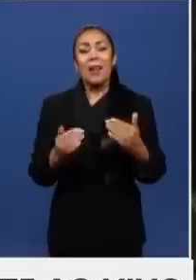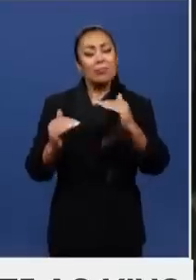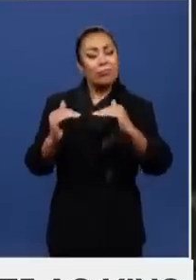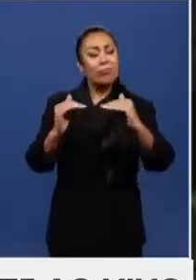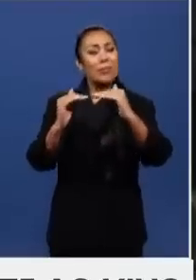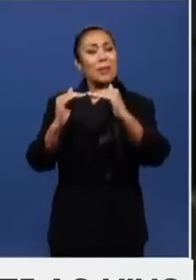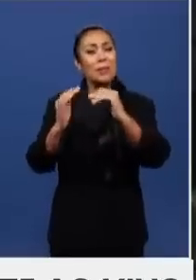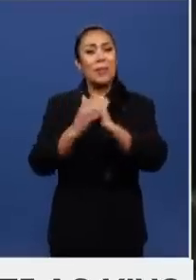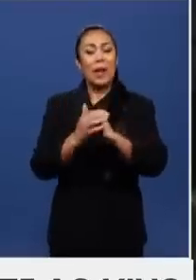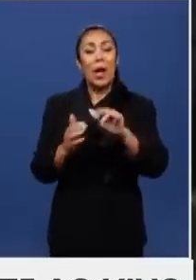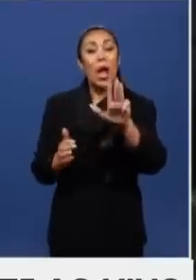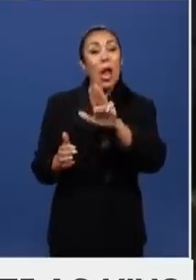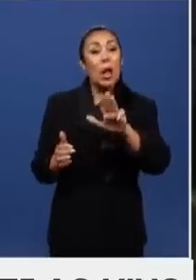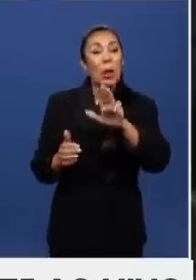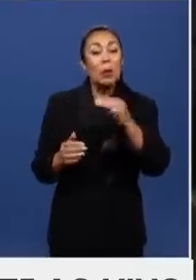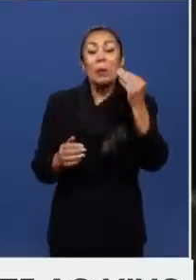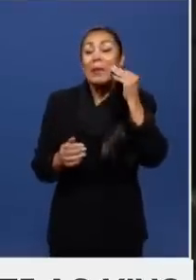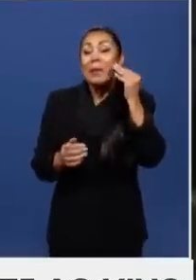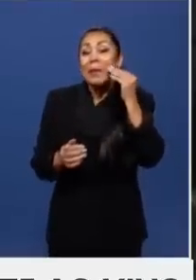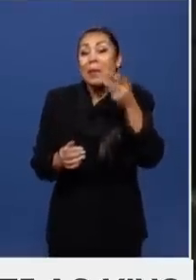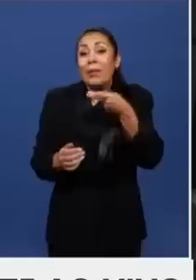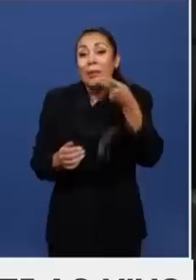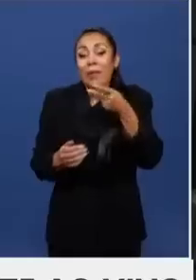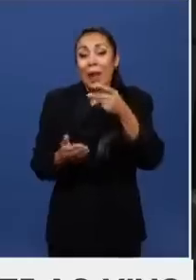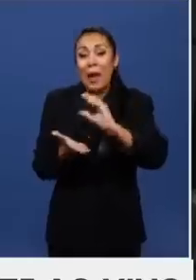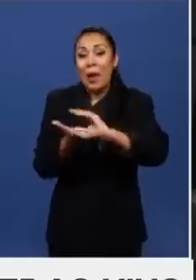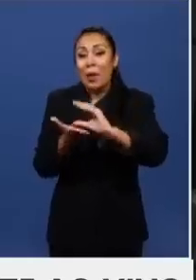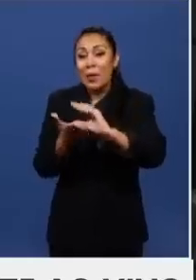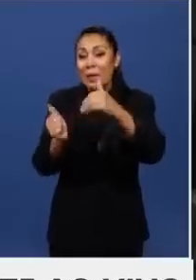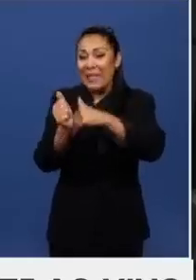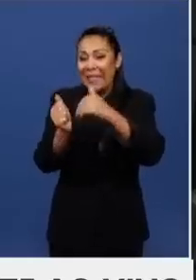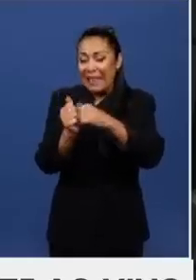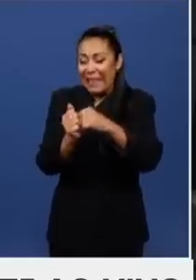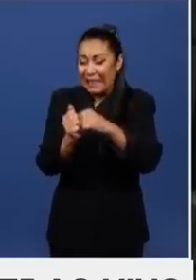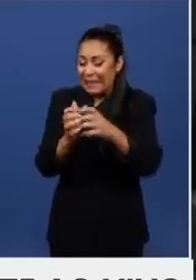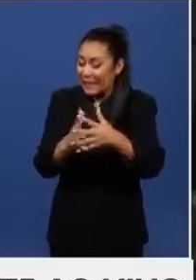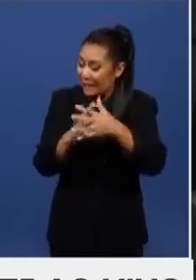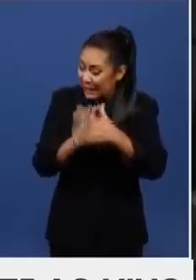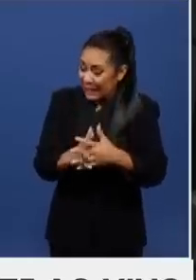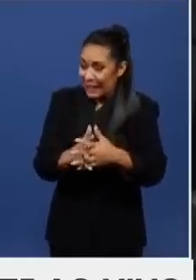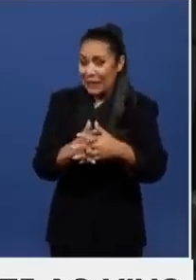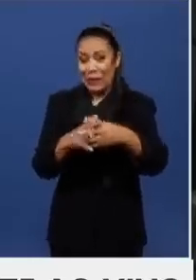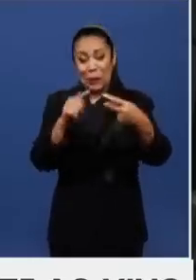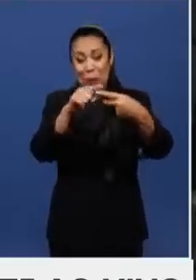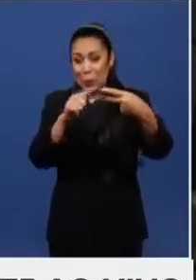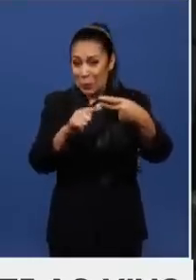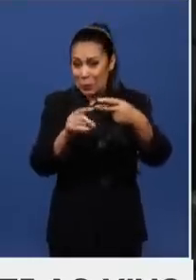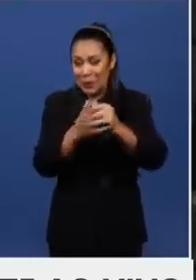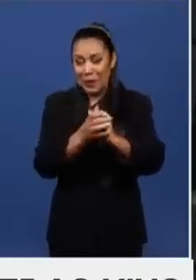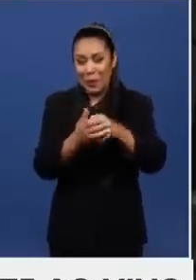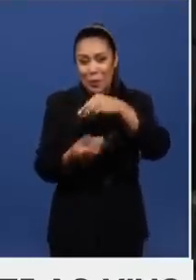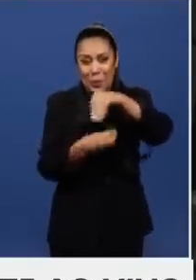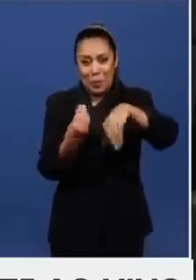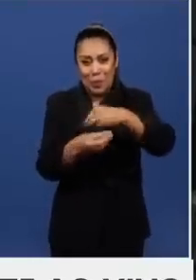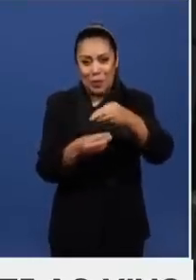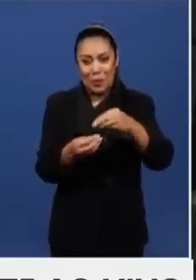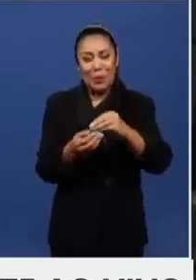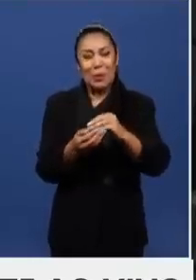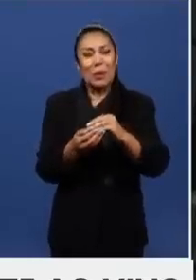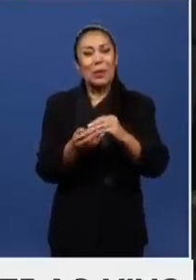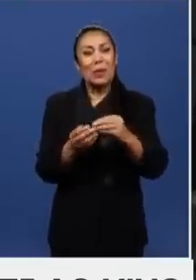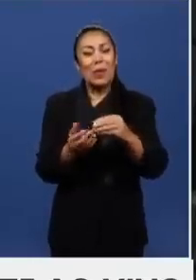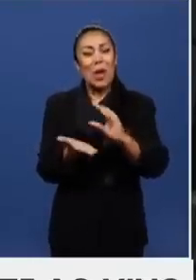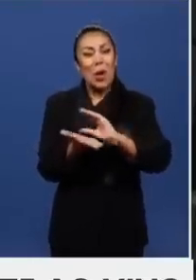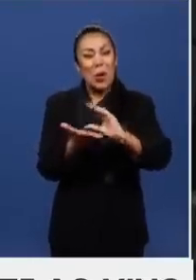e o Lula agora no final tentou falar de orçamento secreto, se confundiu todo duas vezes, misturou orçamento secreto com orçamento